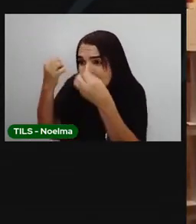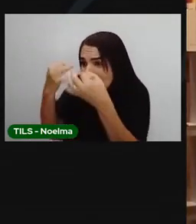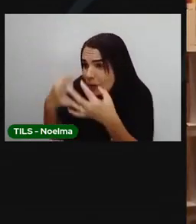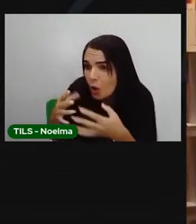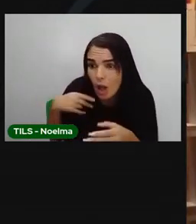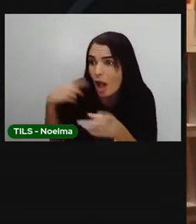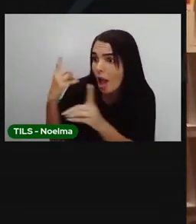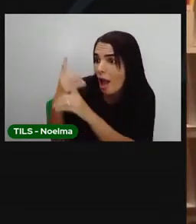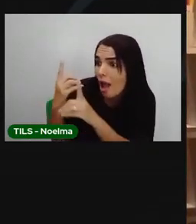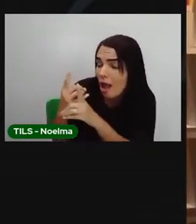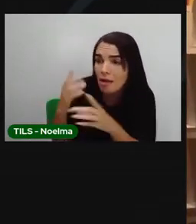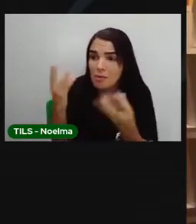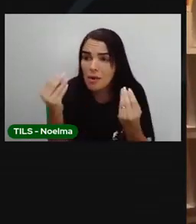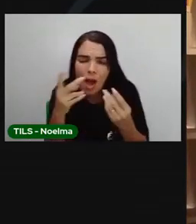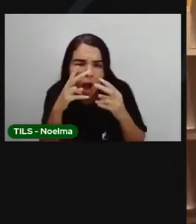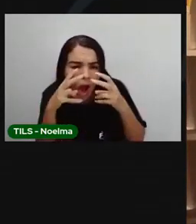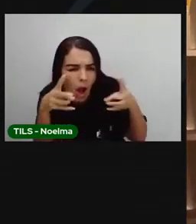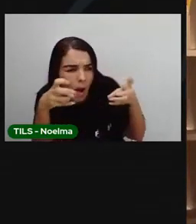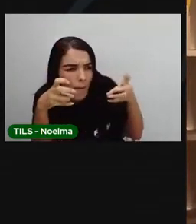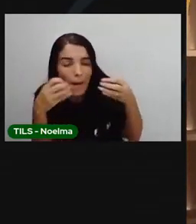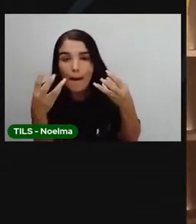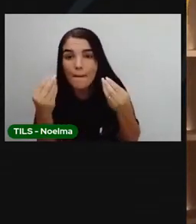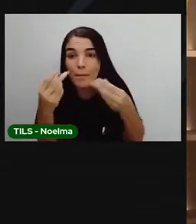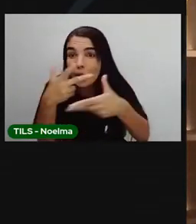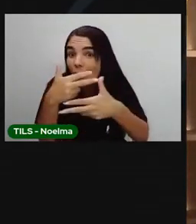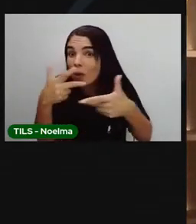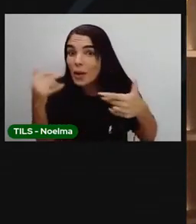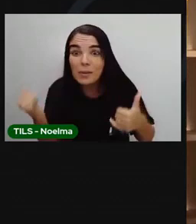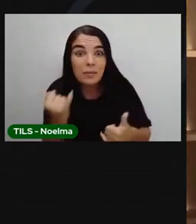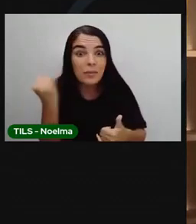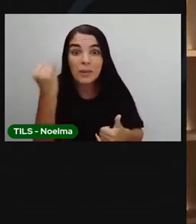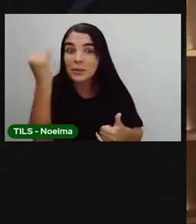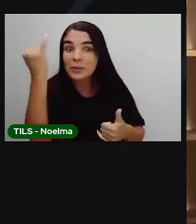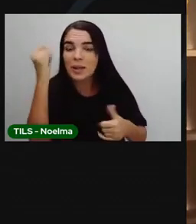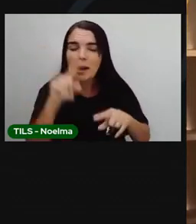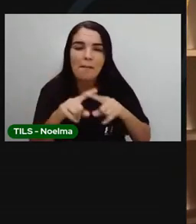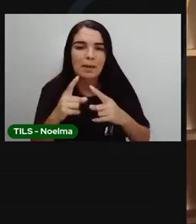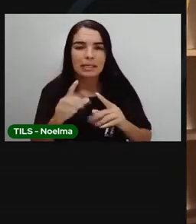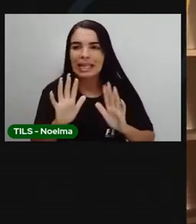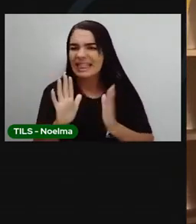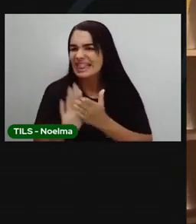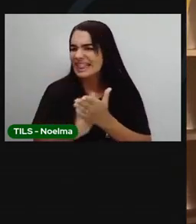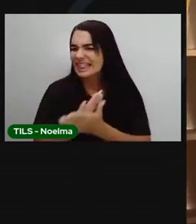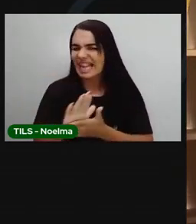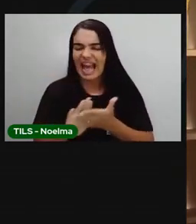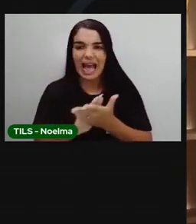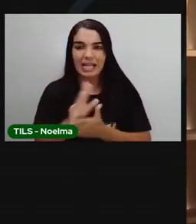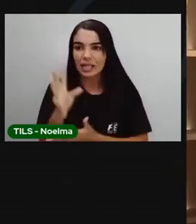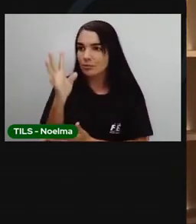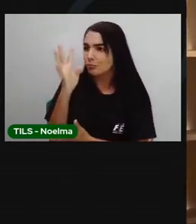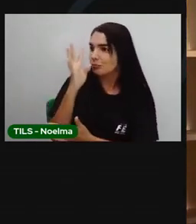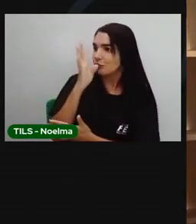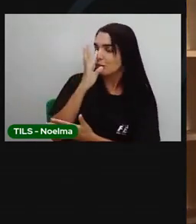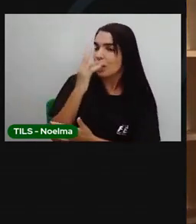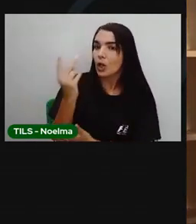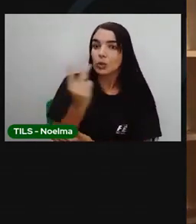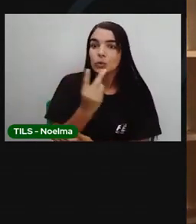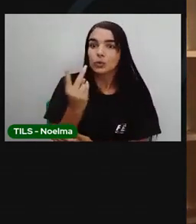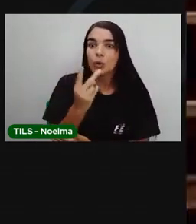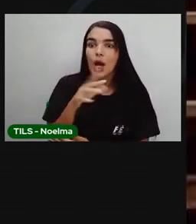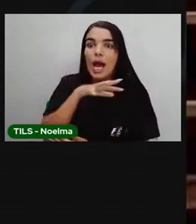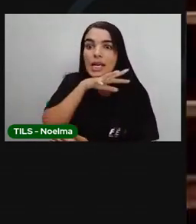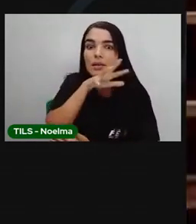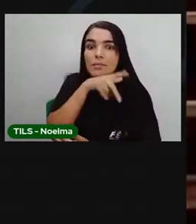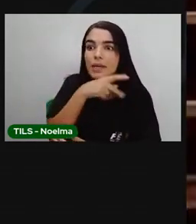Observei muita coisa interessante, disse ele. Mas nada me impressionou tanto como dois animais que vi no